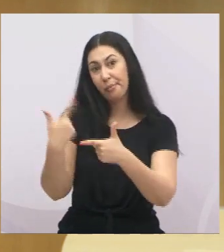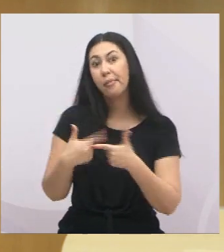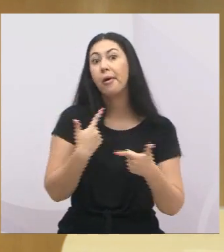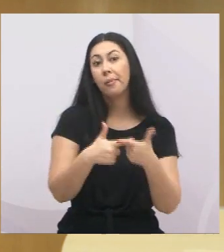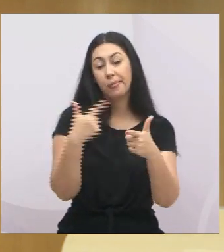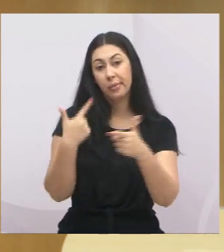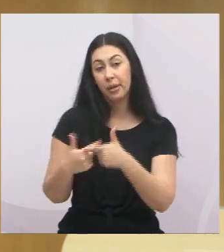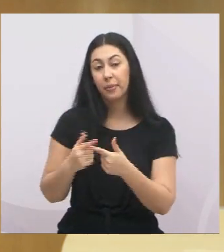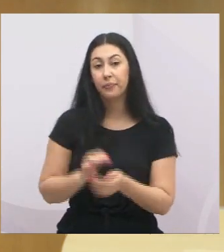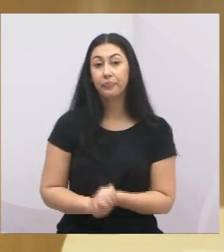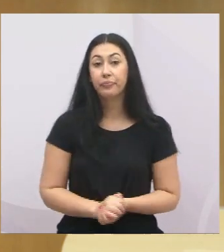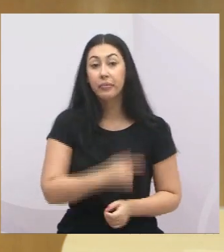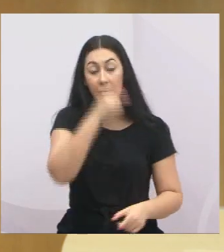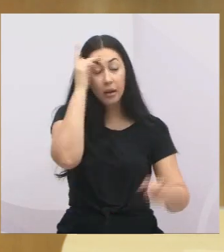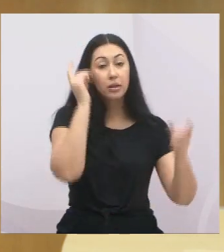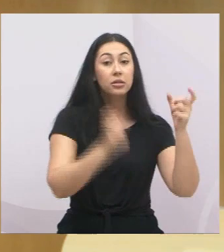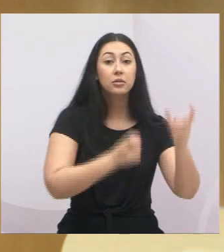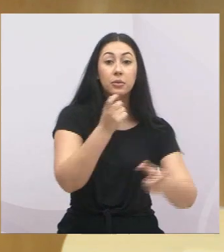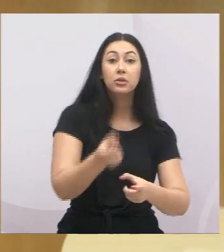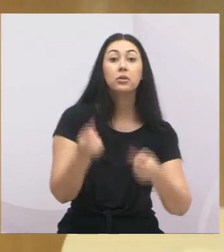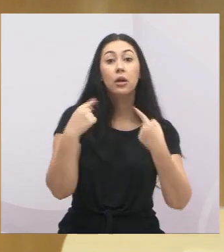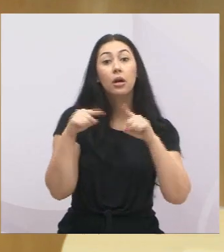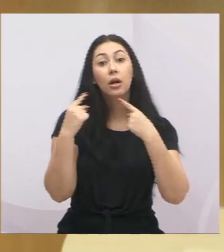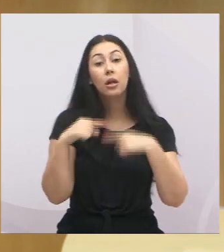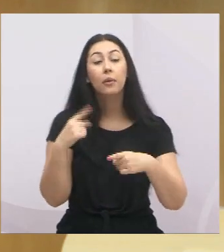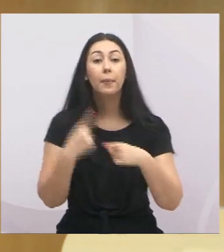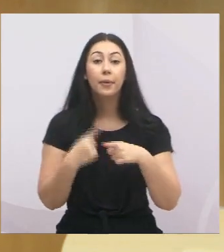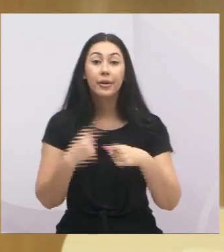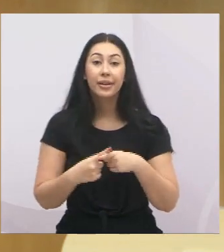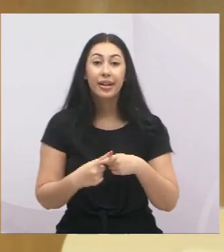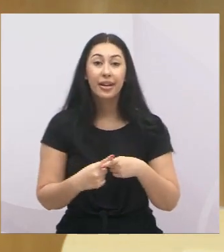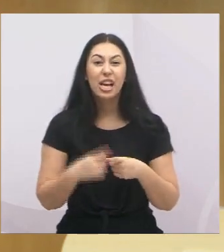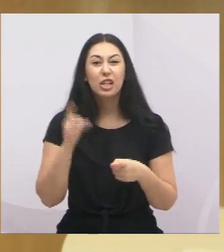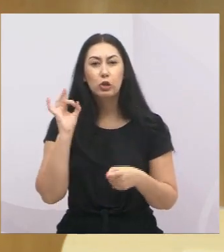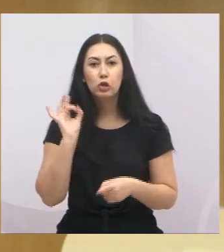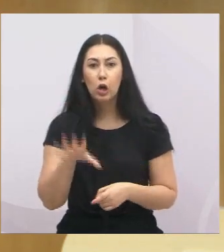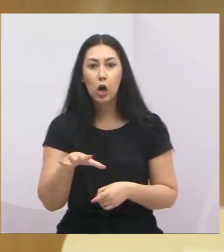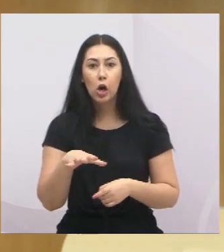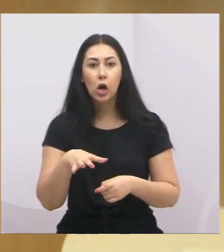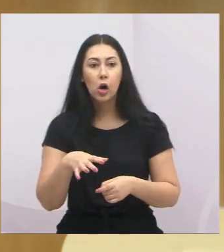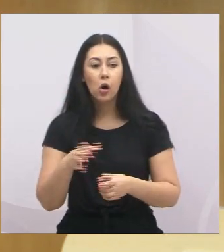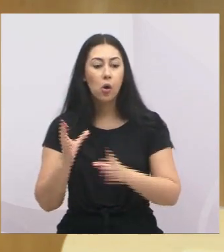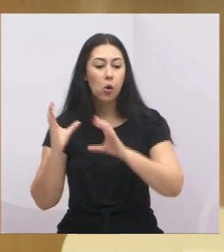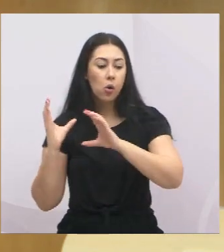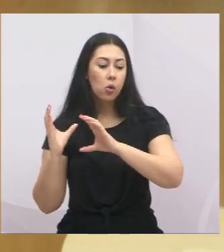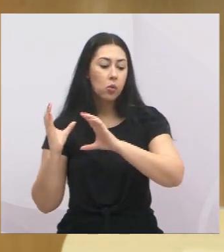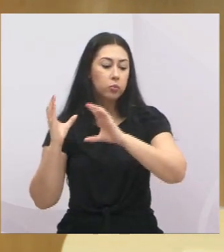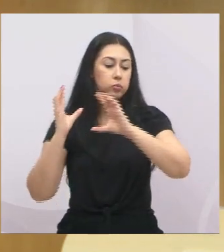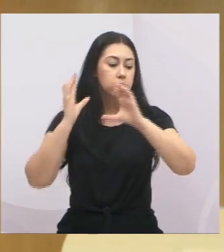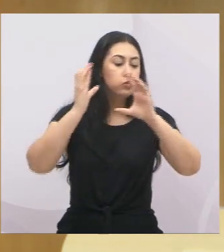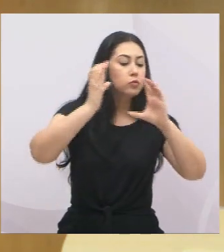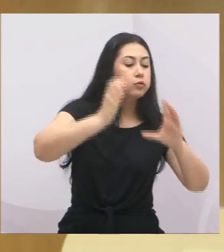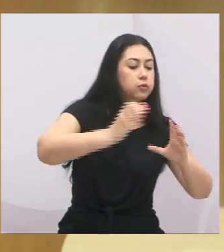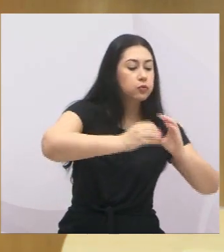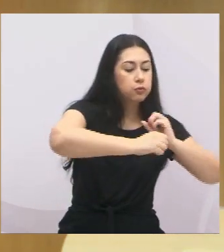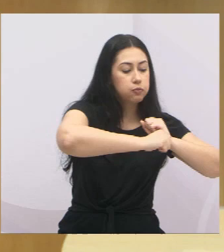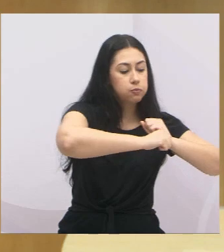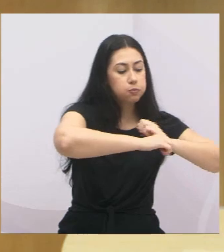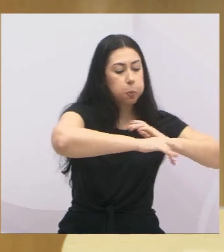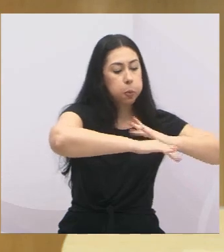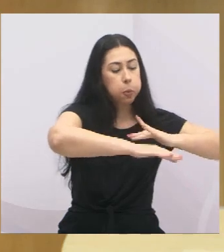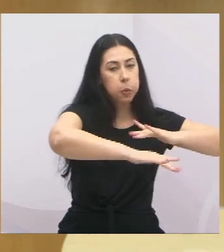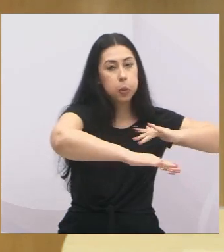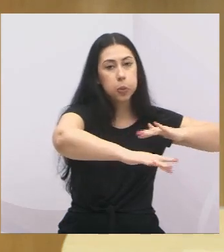porque da forma como está sendo feito, jogando simplesmente o asfalto por cima do bloquete, do jeito que